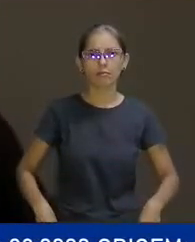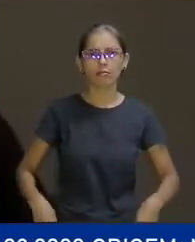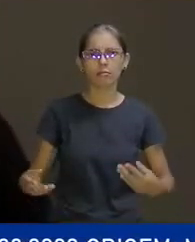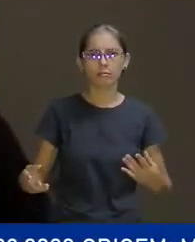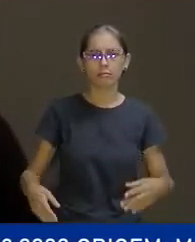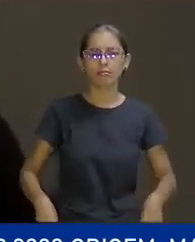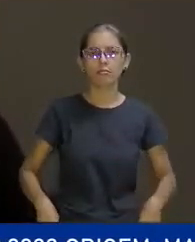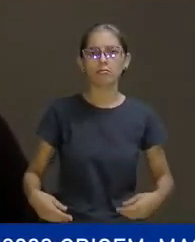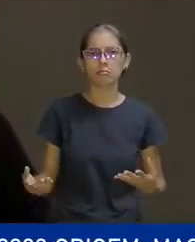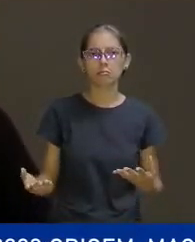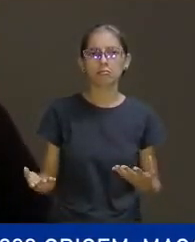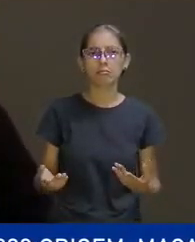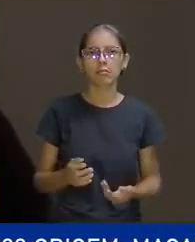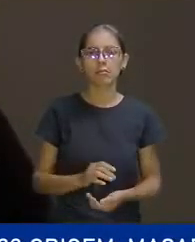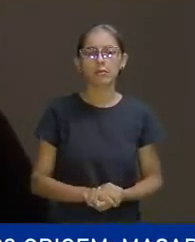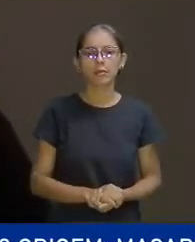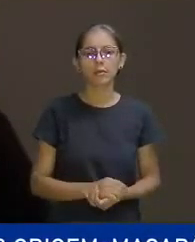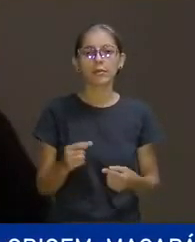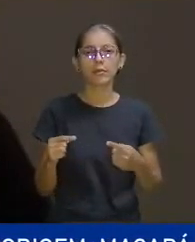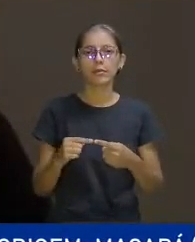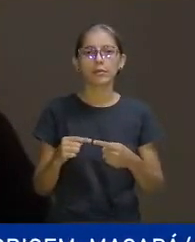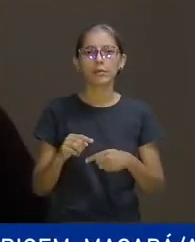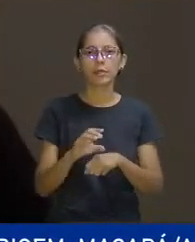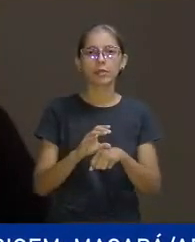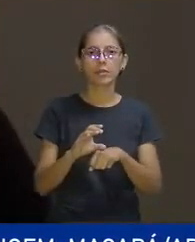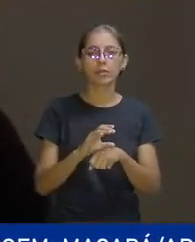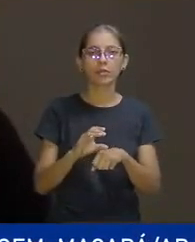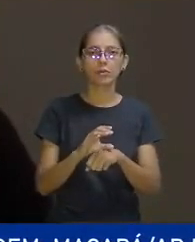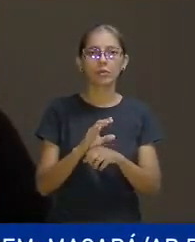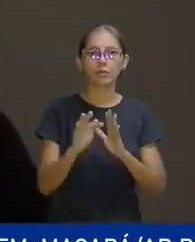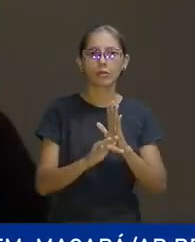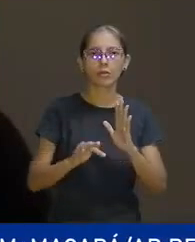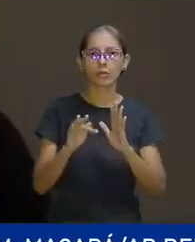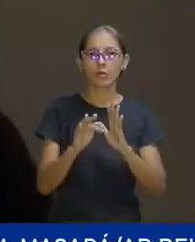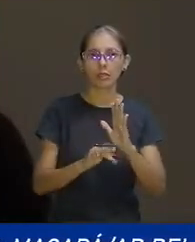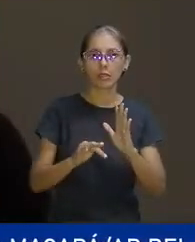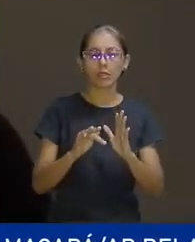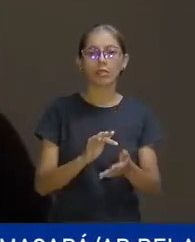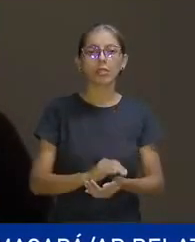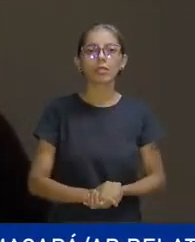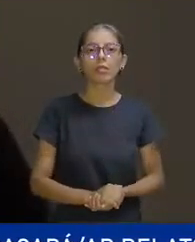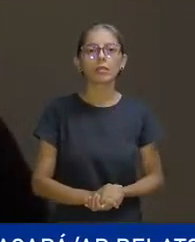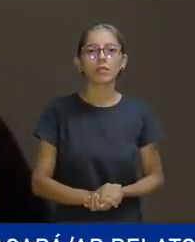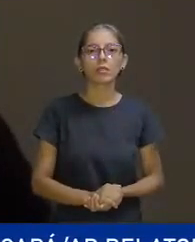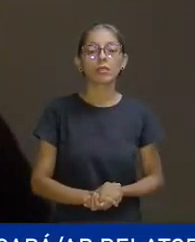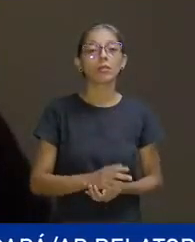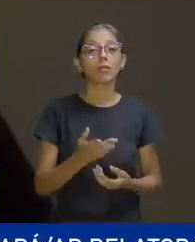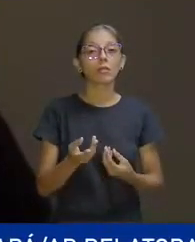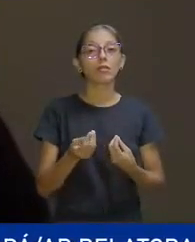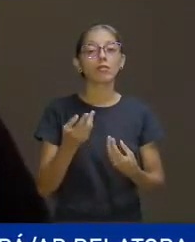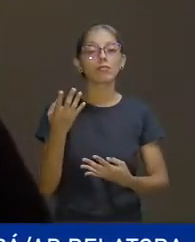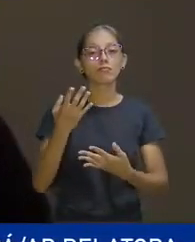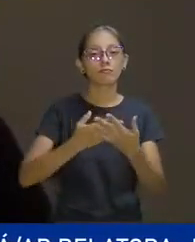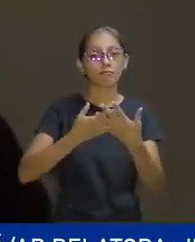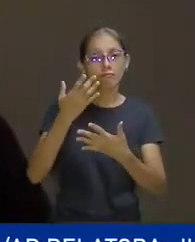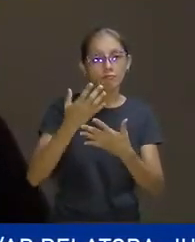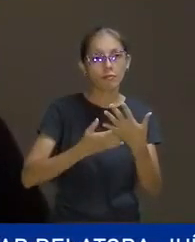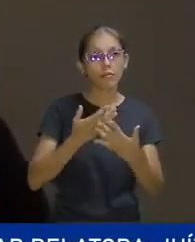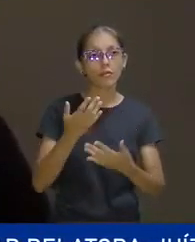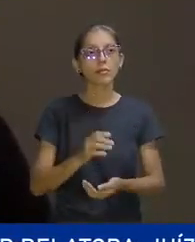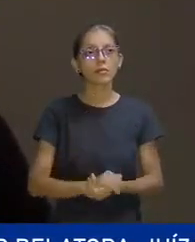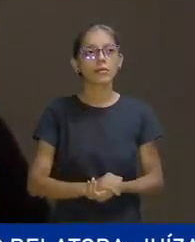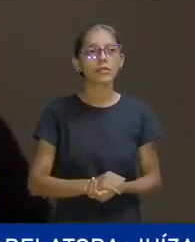artigo 37 da Constituição Federal, ou no sentido da impossibilidade de se aplicar os princípios de transparência, de